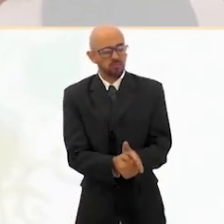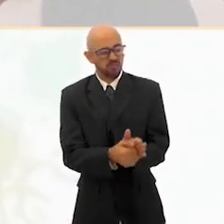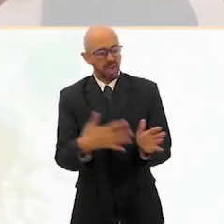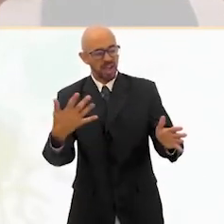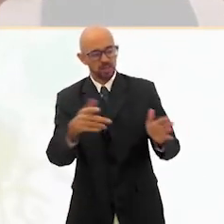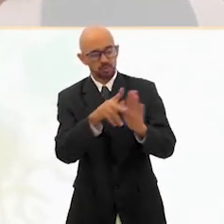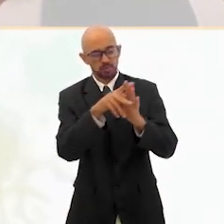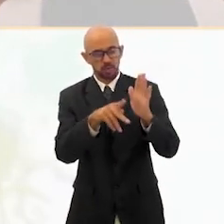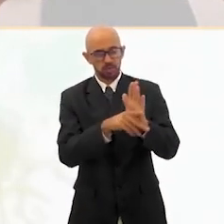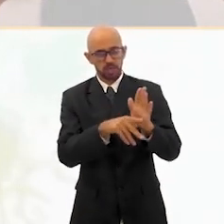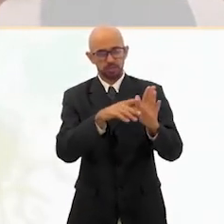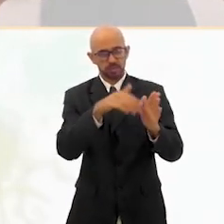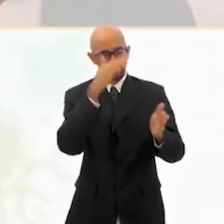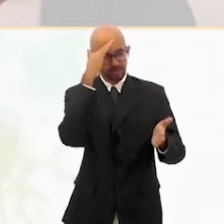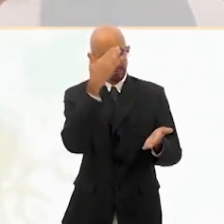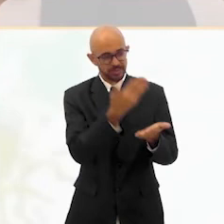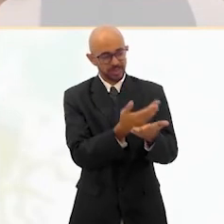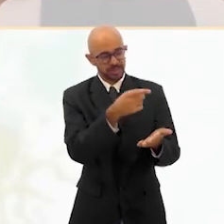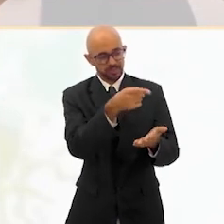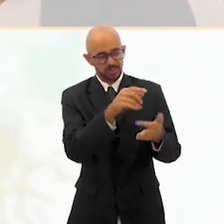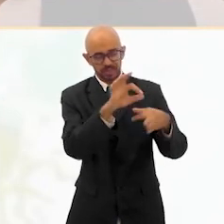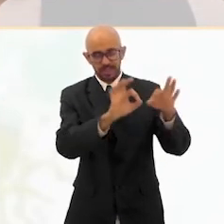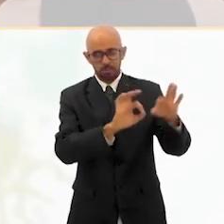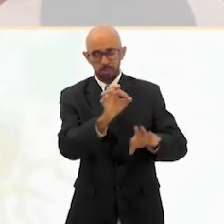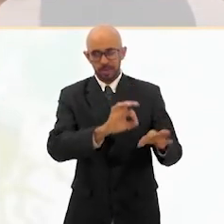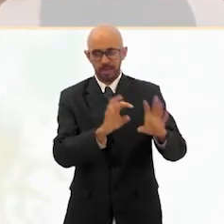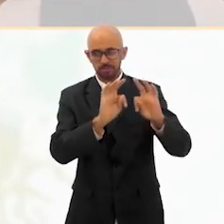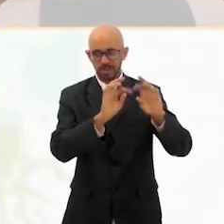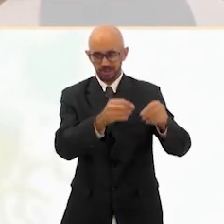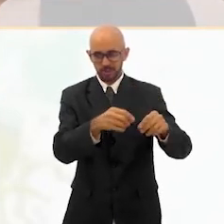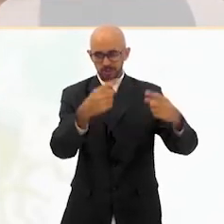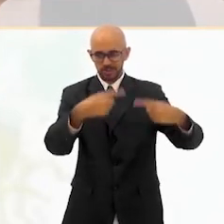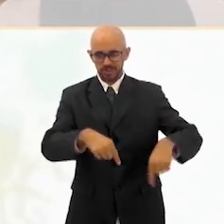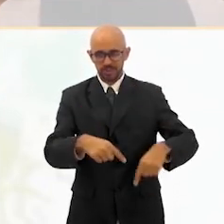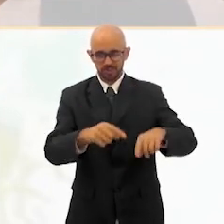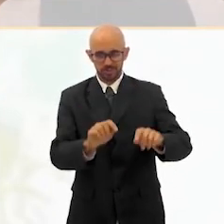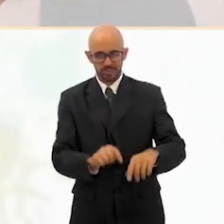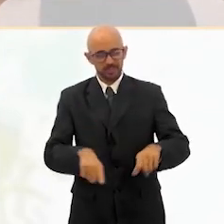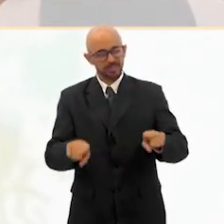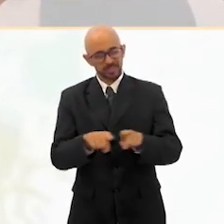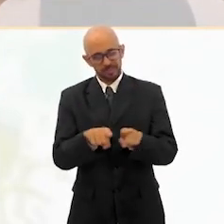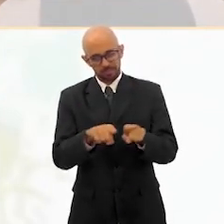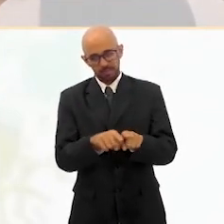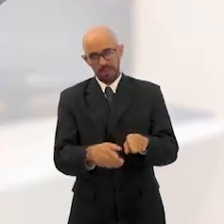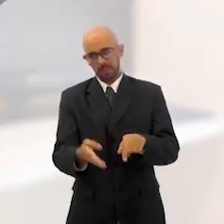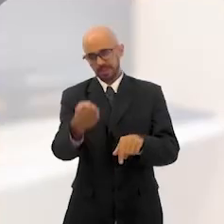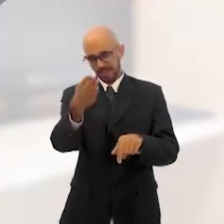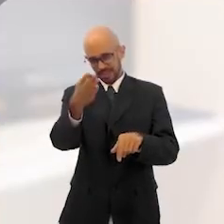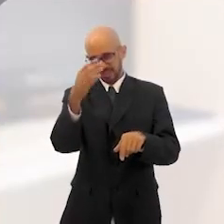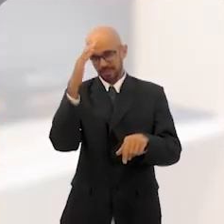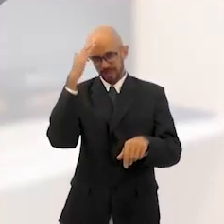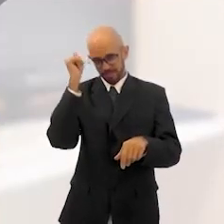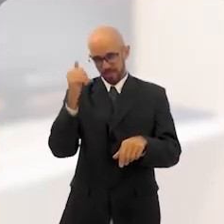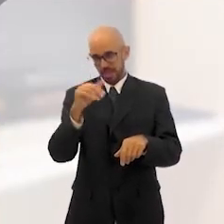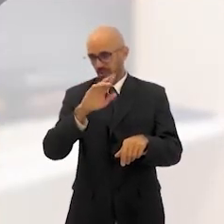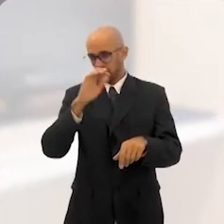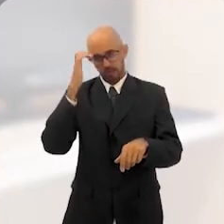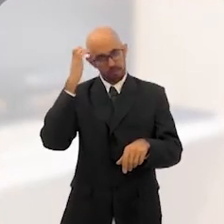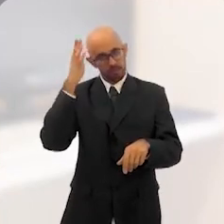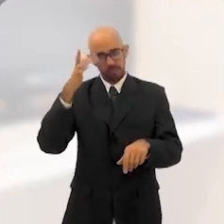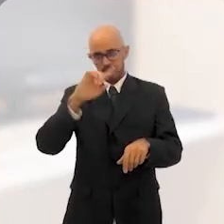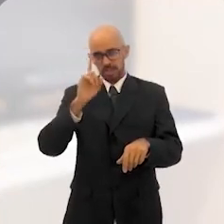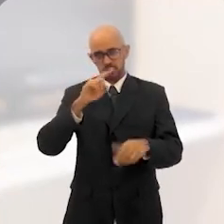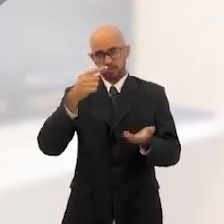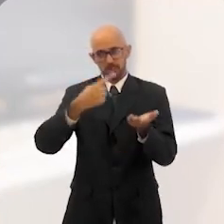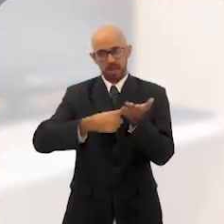projetos, mas eu tenho certeza que você está preparado para todos esses desafios, inclusive para o pessoal de casa saber. Não foi fácil marcar